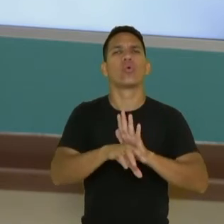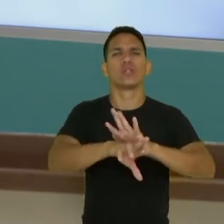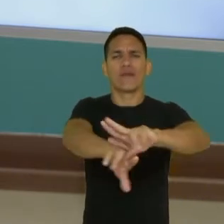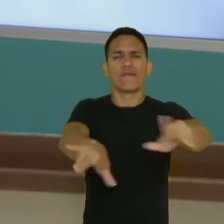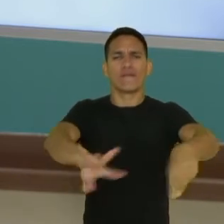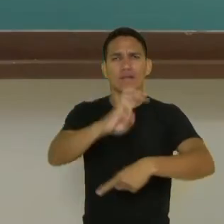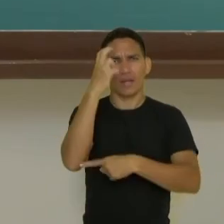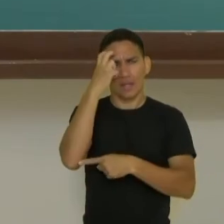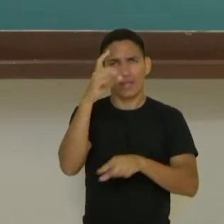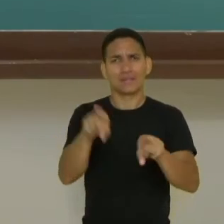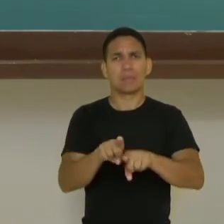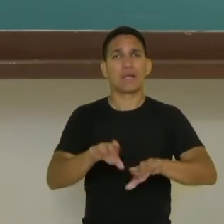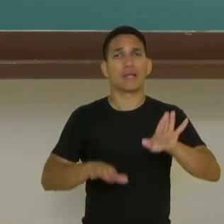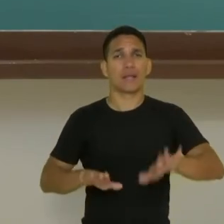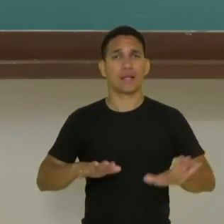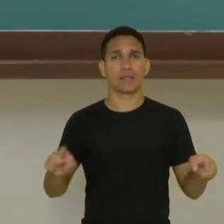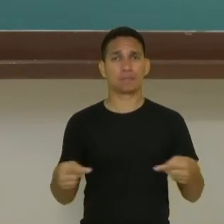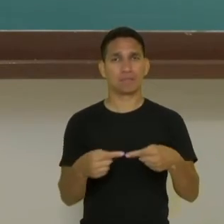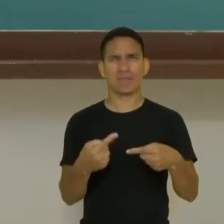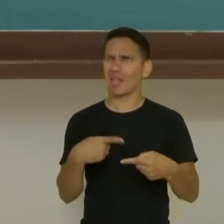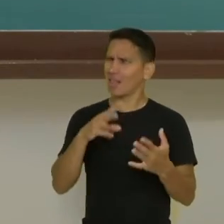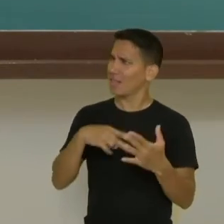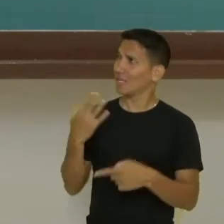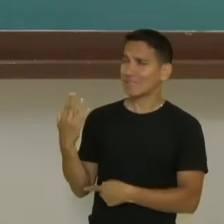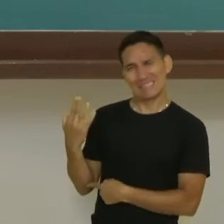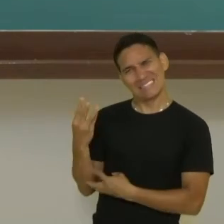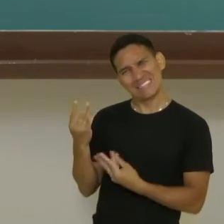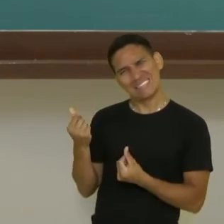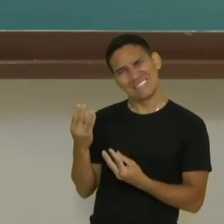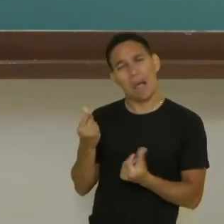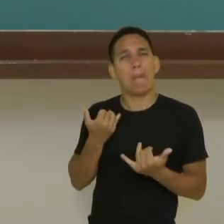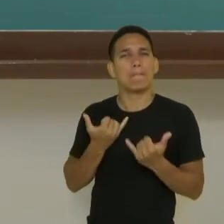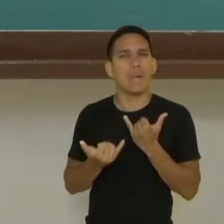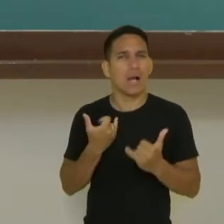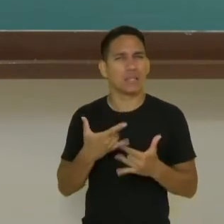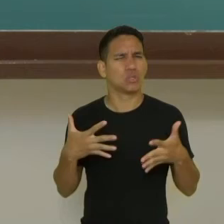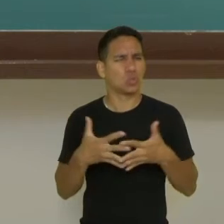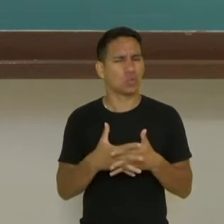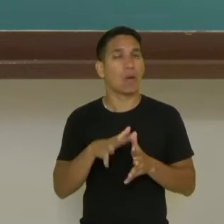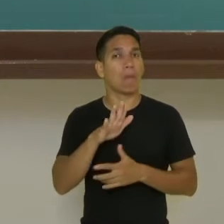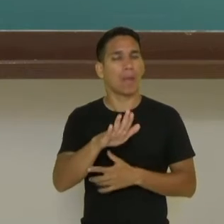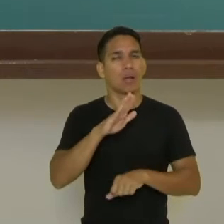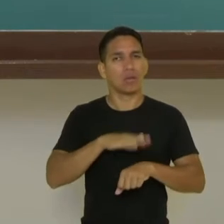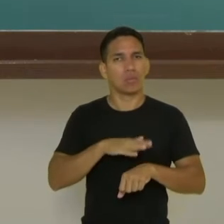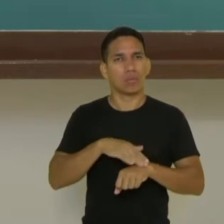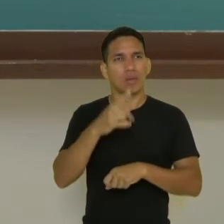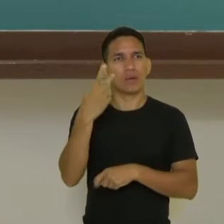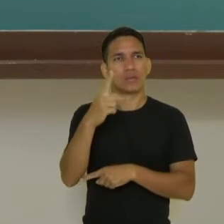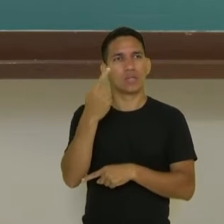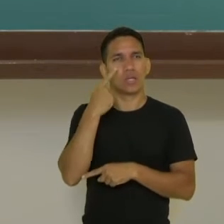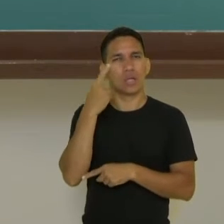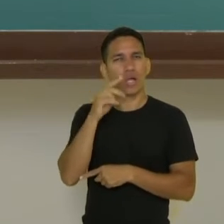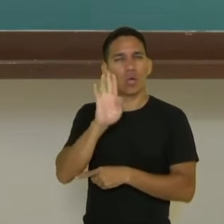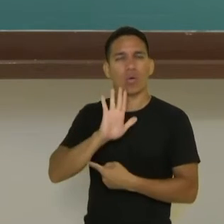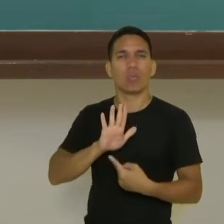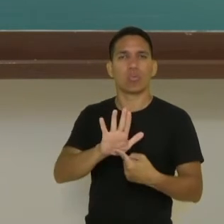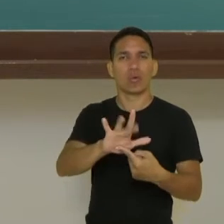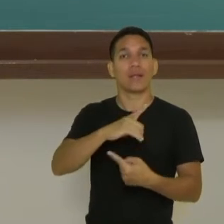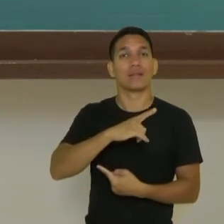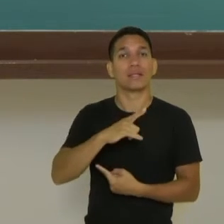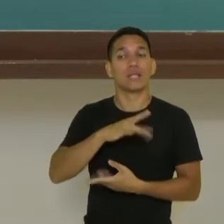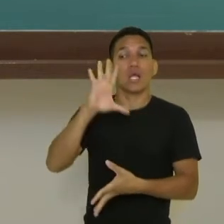relativismo. Né? Lendo o texto aqui parece que fica um pouco complicado, mas a partir do momento em que ele coloca que você vai ter